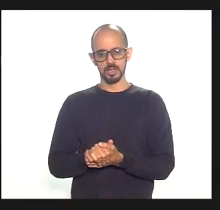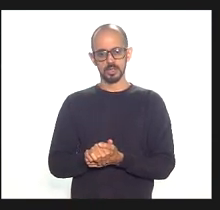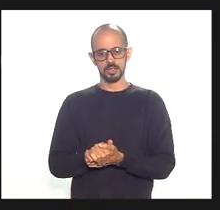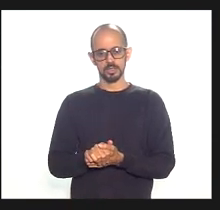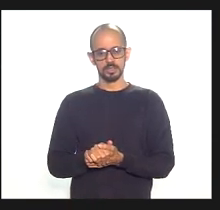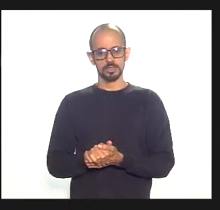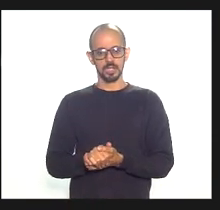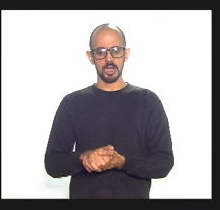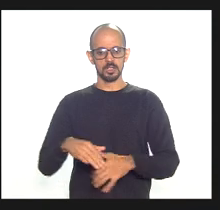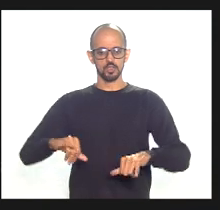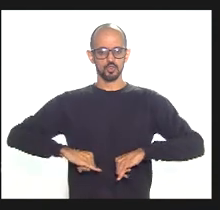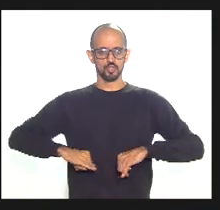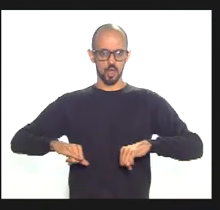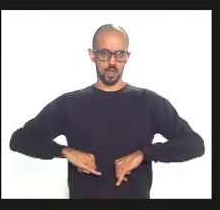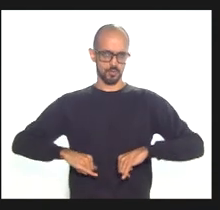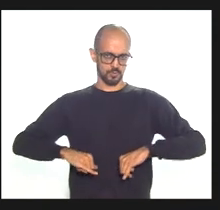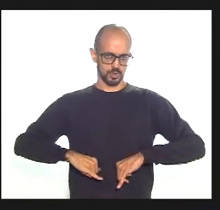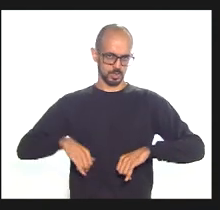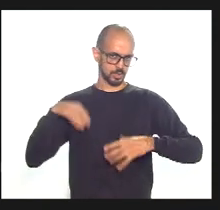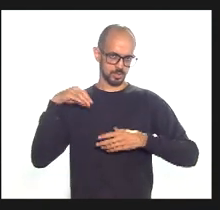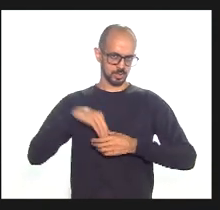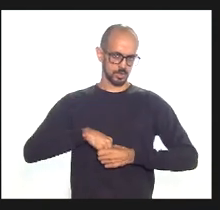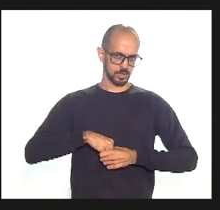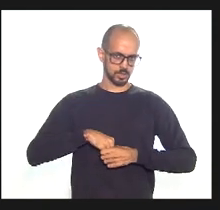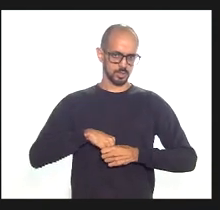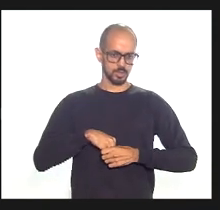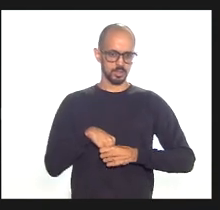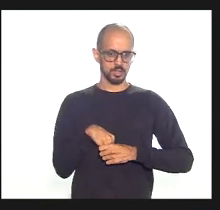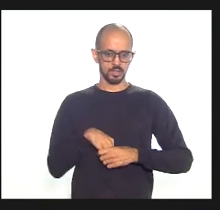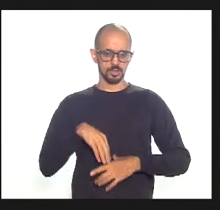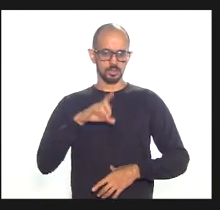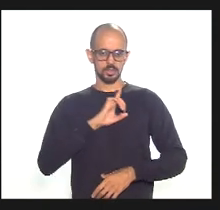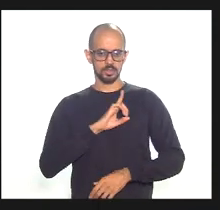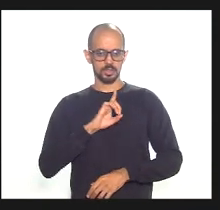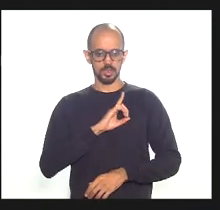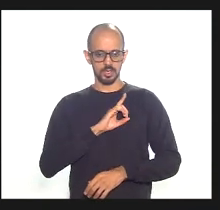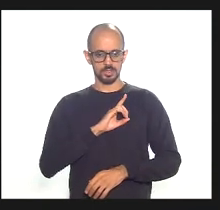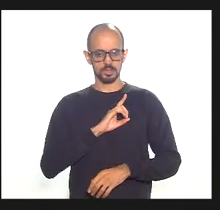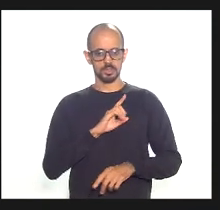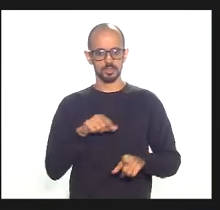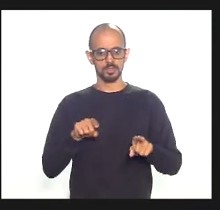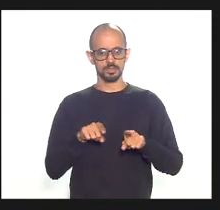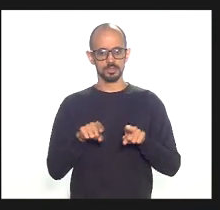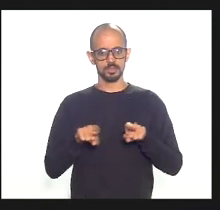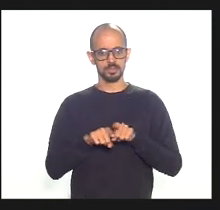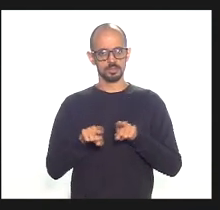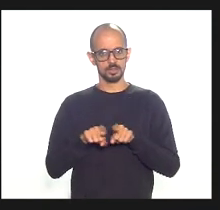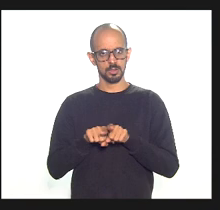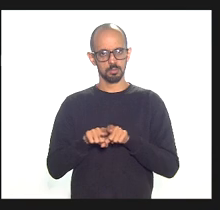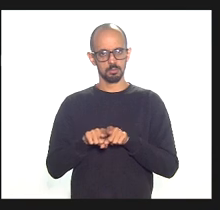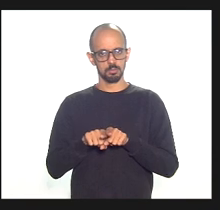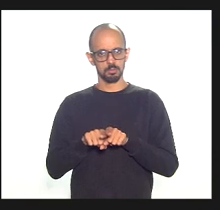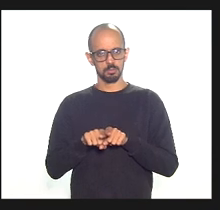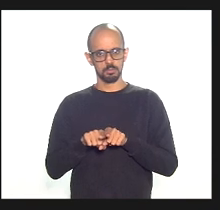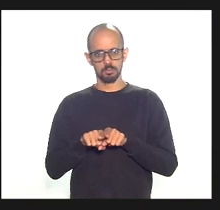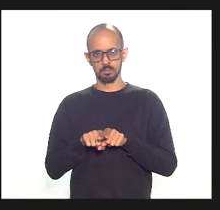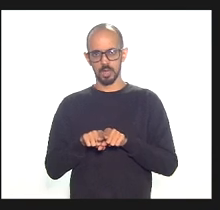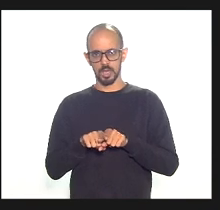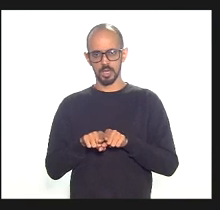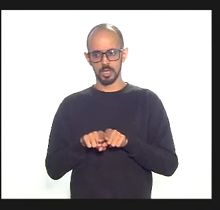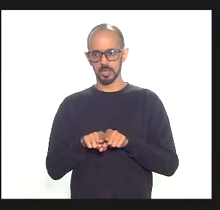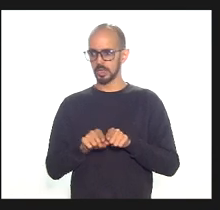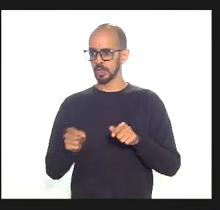pessoas sofrem dentro das delegacias ou nas abordagens policiais. Então,